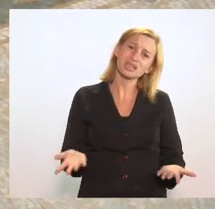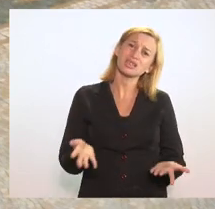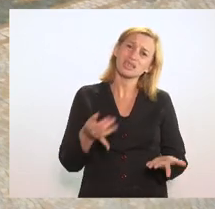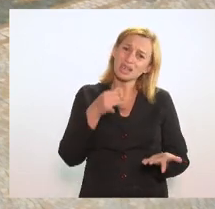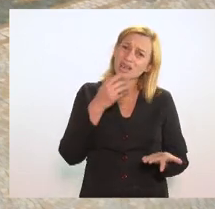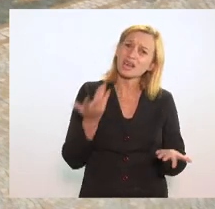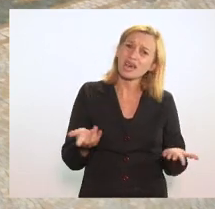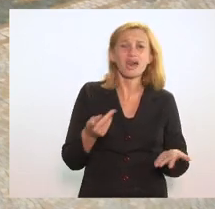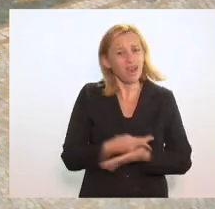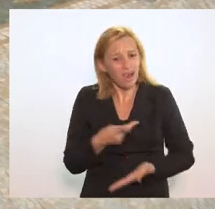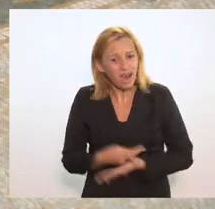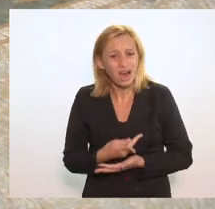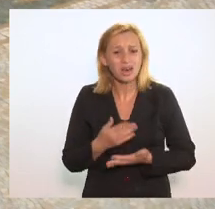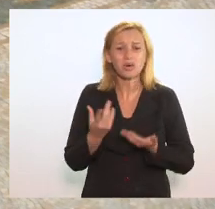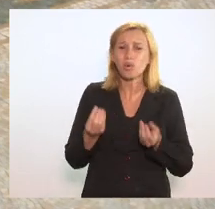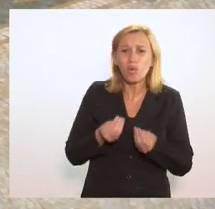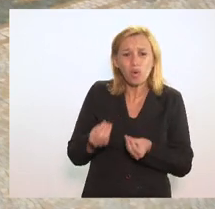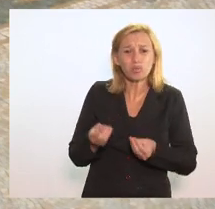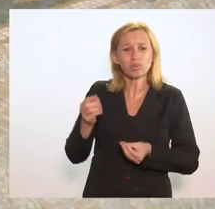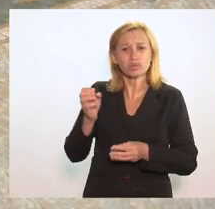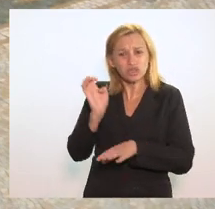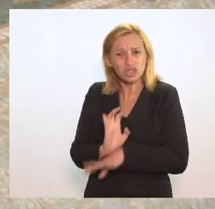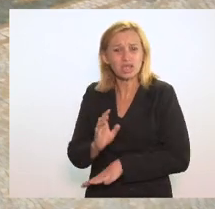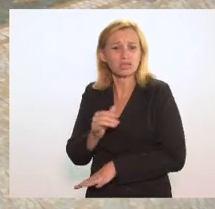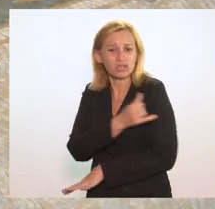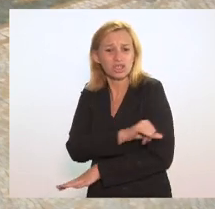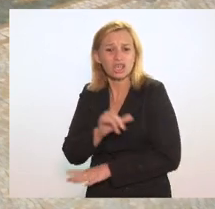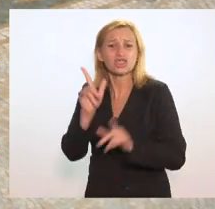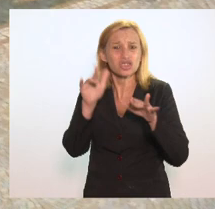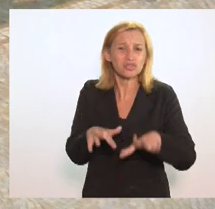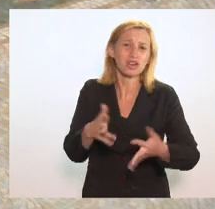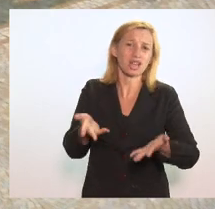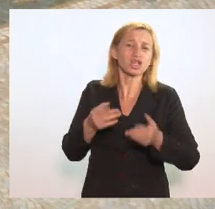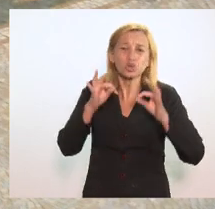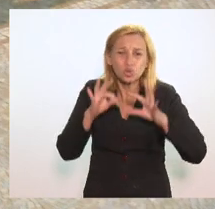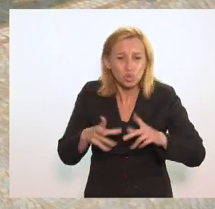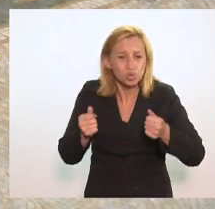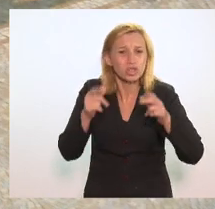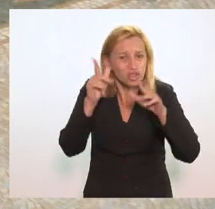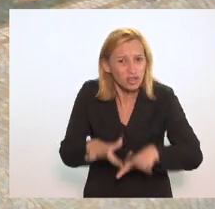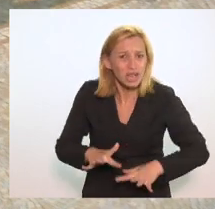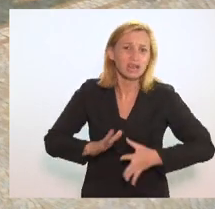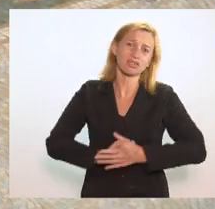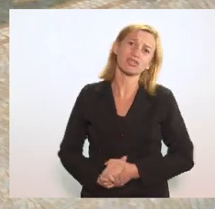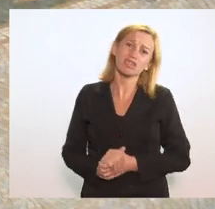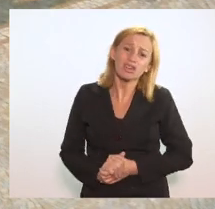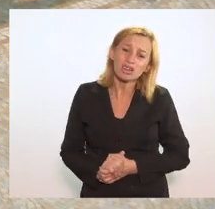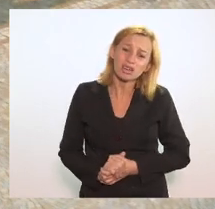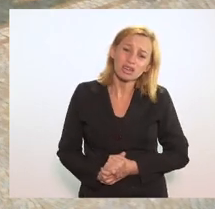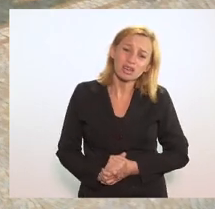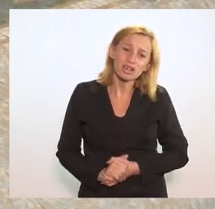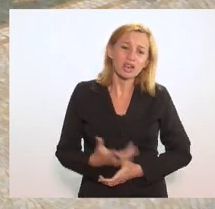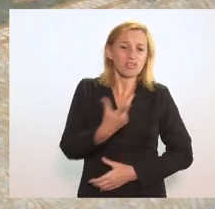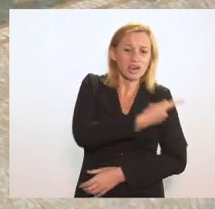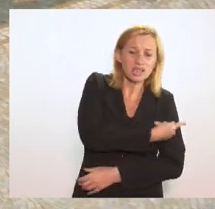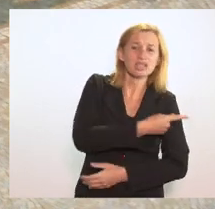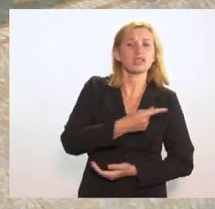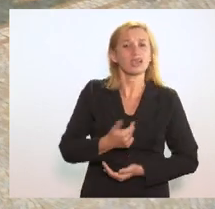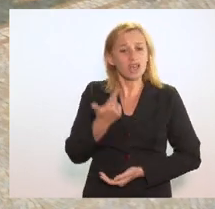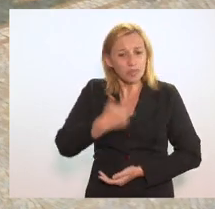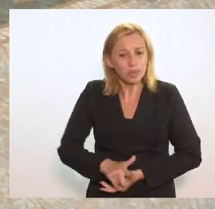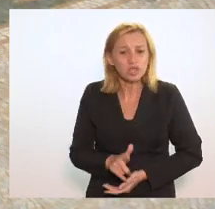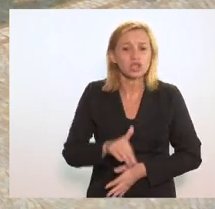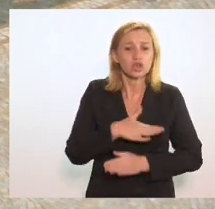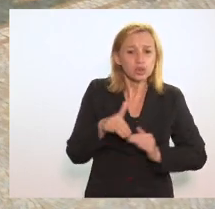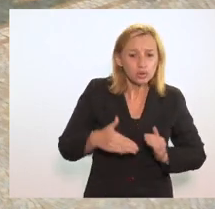Janeiro, tudo seja diferente. Tudo é diferente no estado do Rio de Janeiro. Vacina, repito,